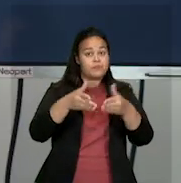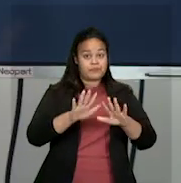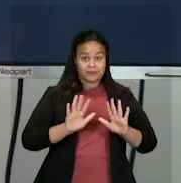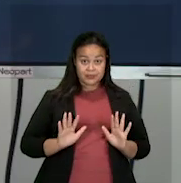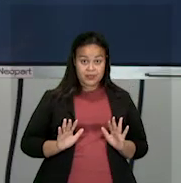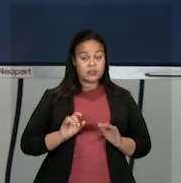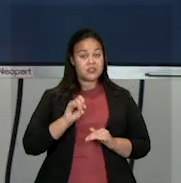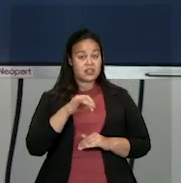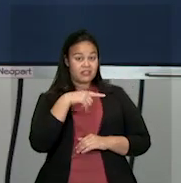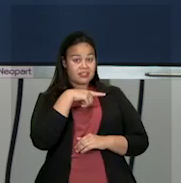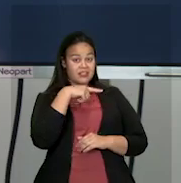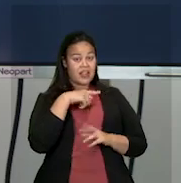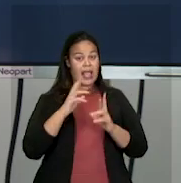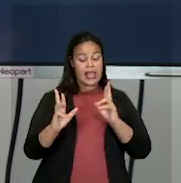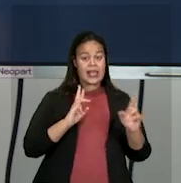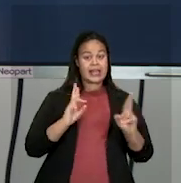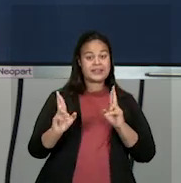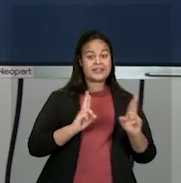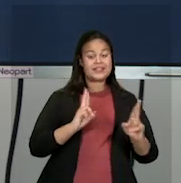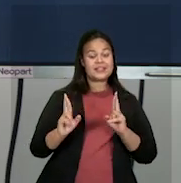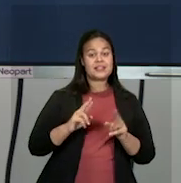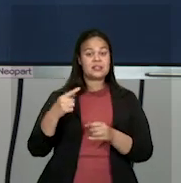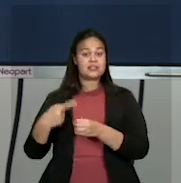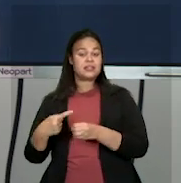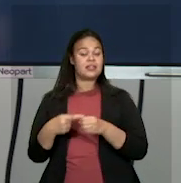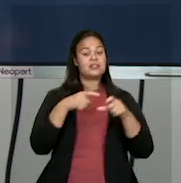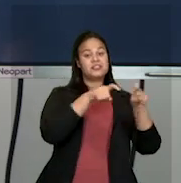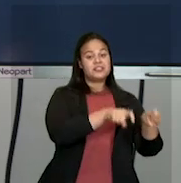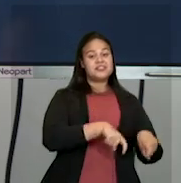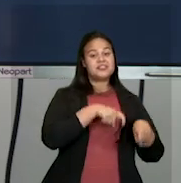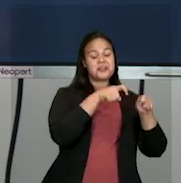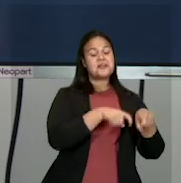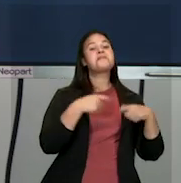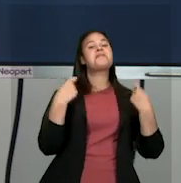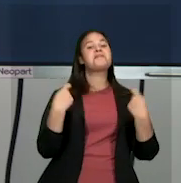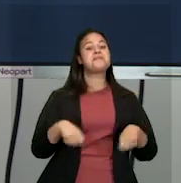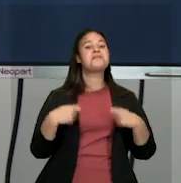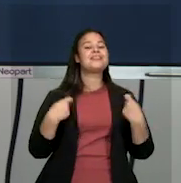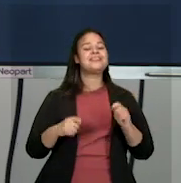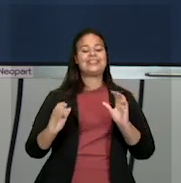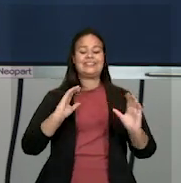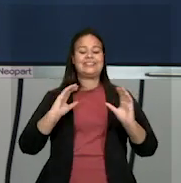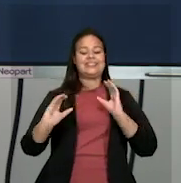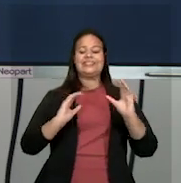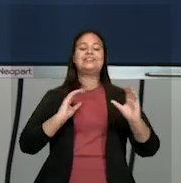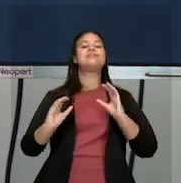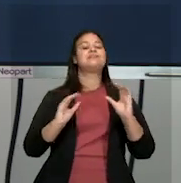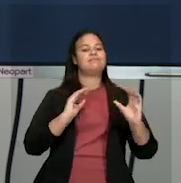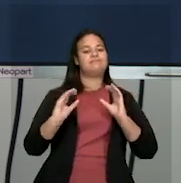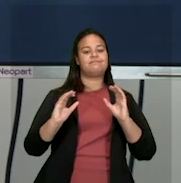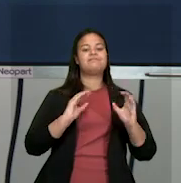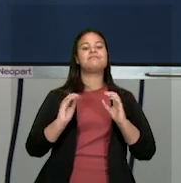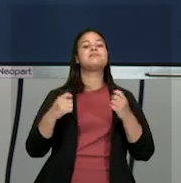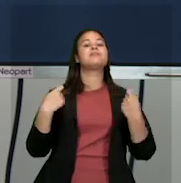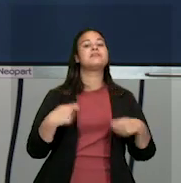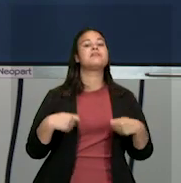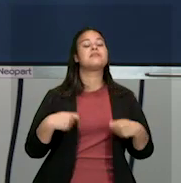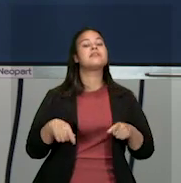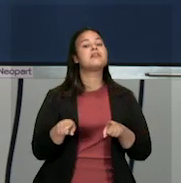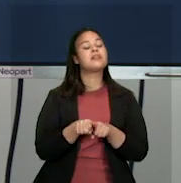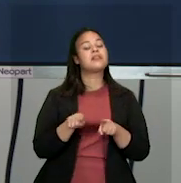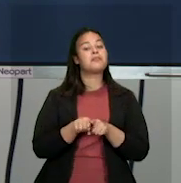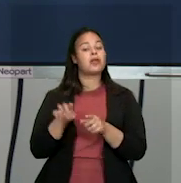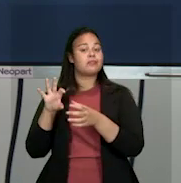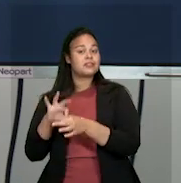que exista uma relação entre o campo e a cidade, eles precisam se comunicar e também precisam ter um